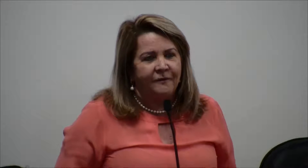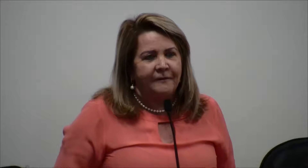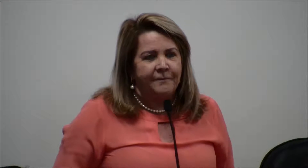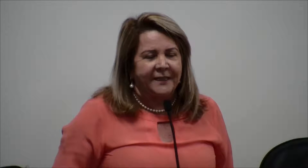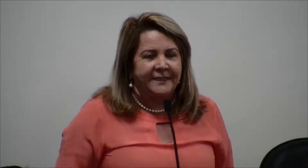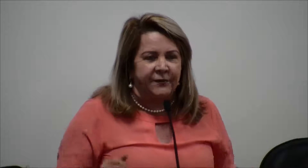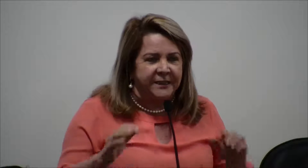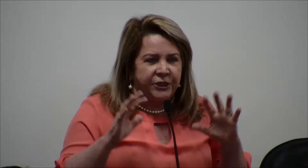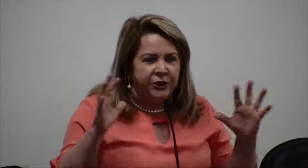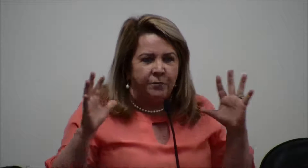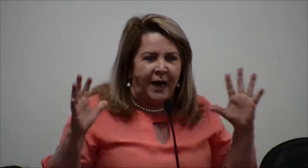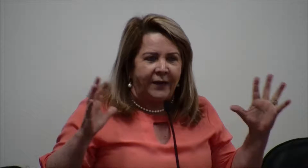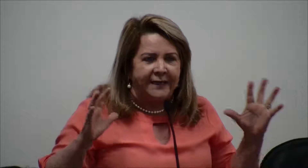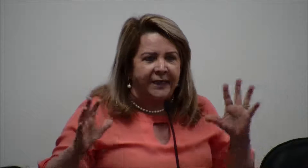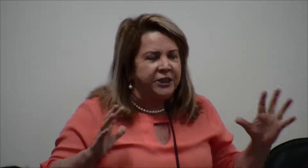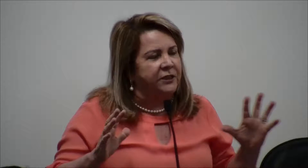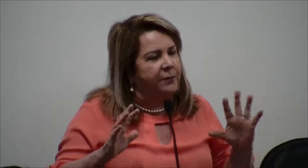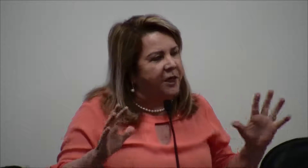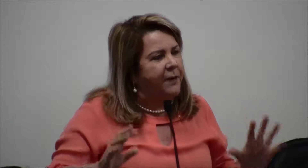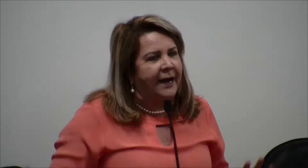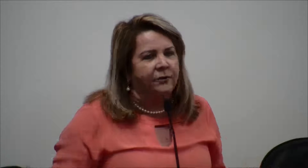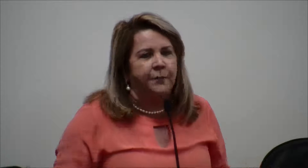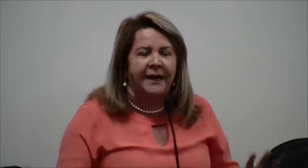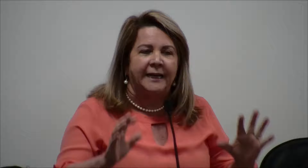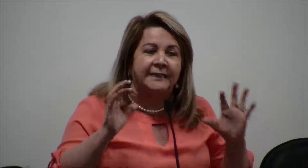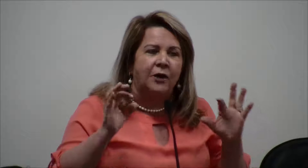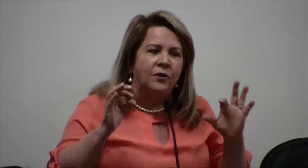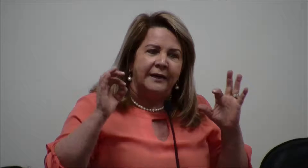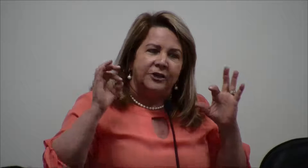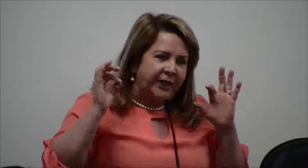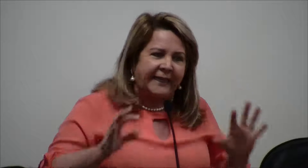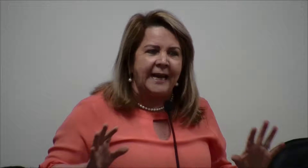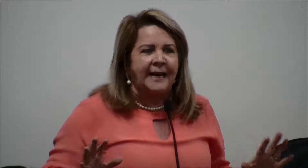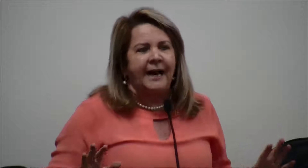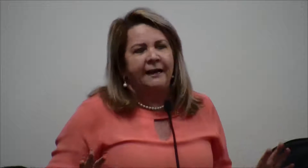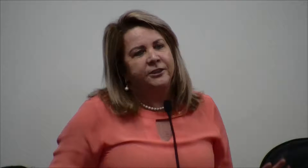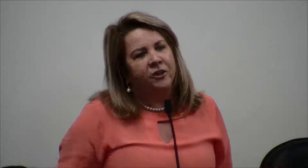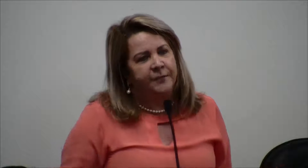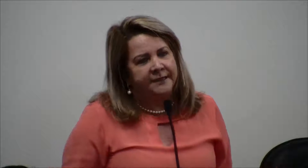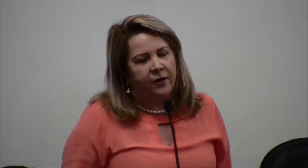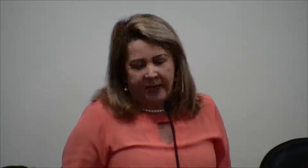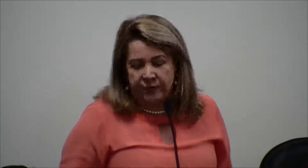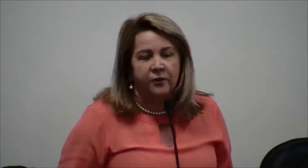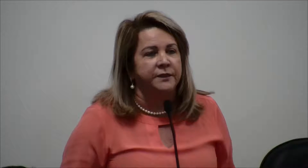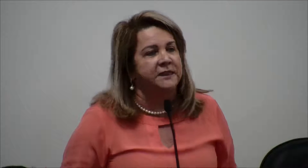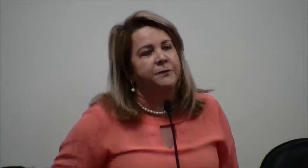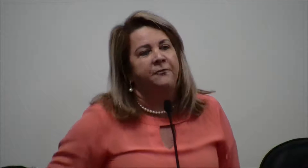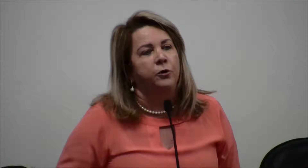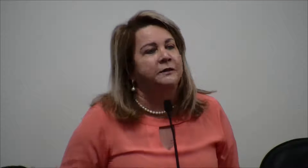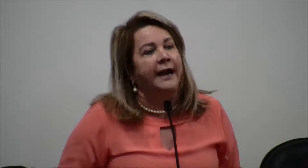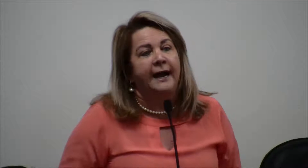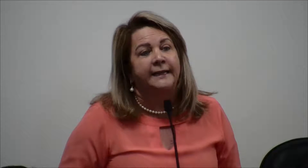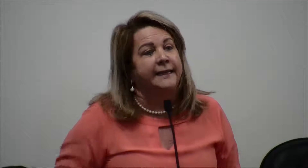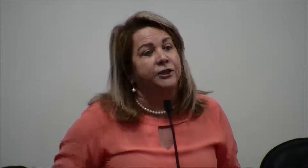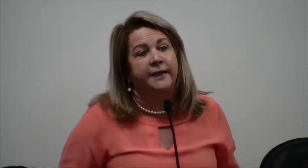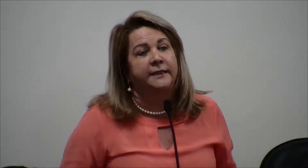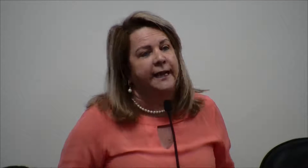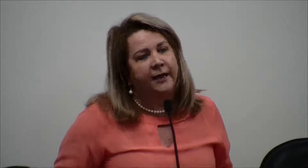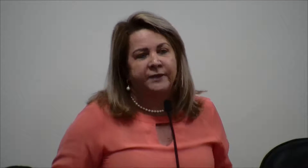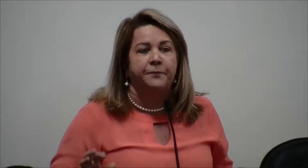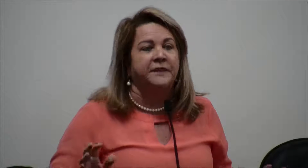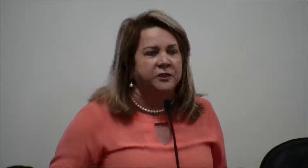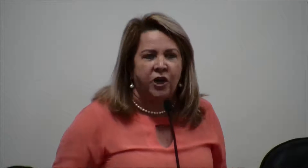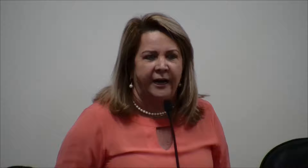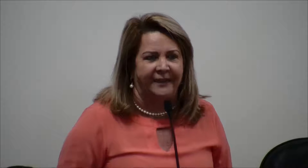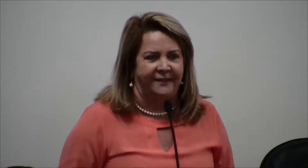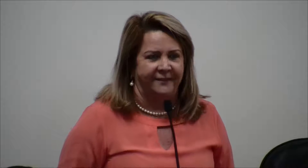mal. Ela estava se sentindo mal ali, a gente, não vamos dar uma água para ela. Então, cheguei lá, já começaram. Ai, dona Constância, precisa voltar daquele jeito que